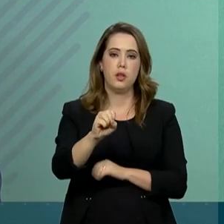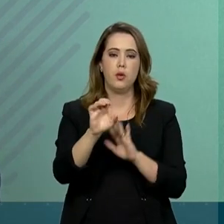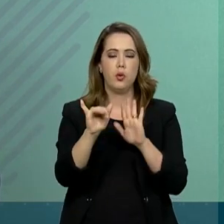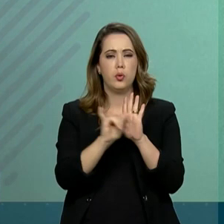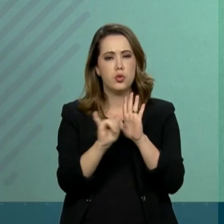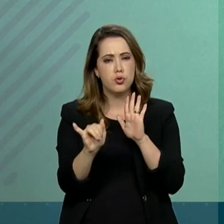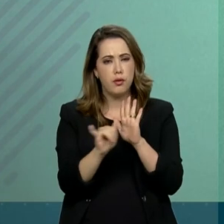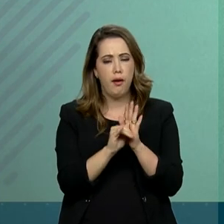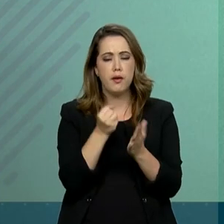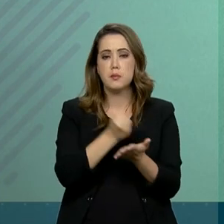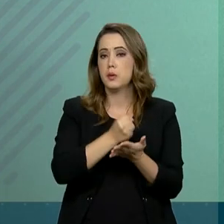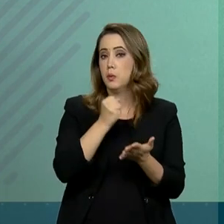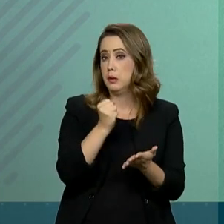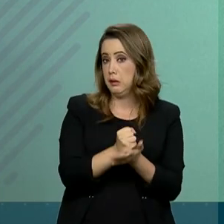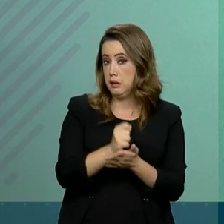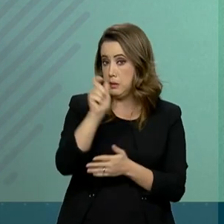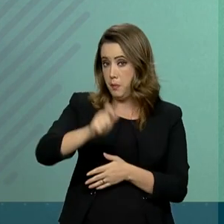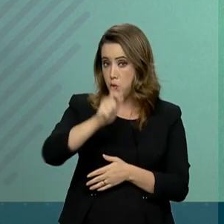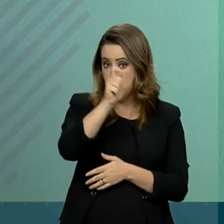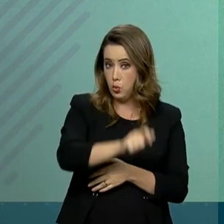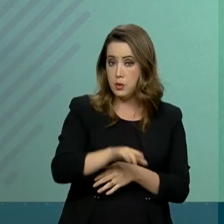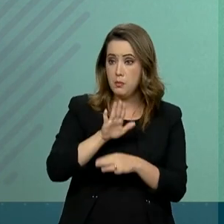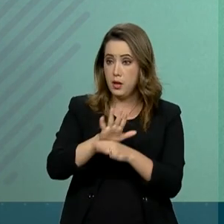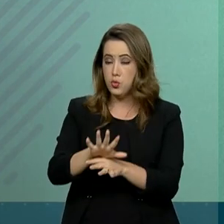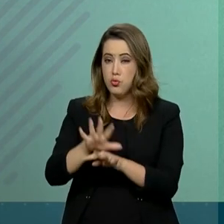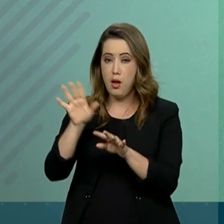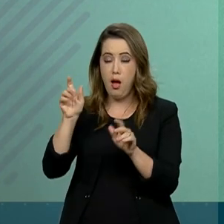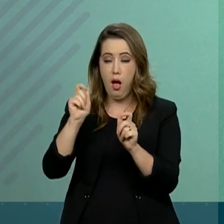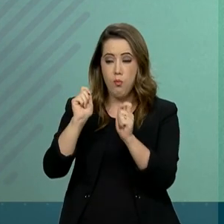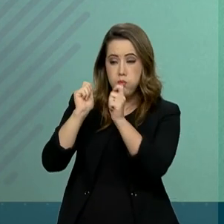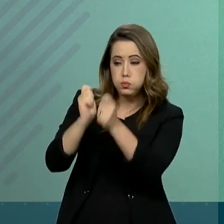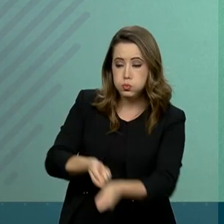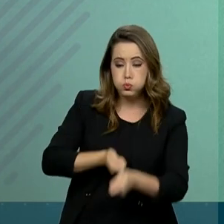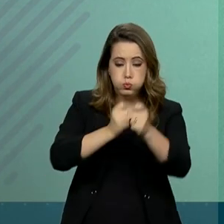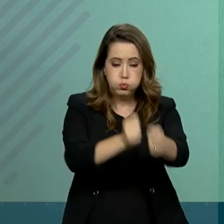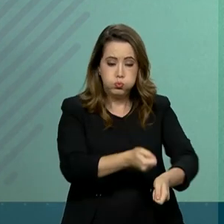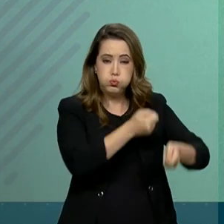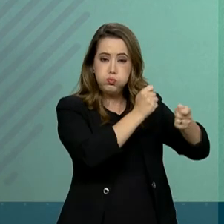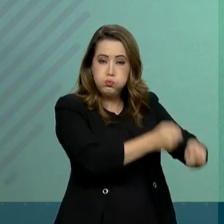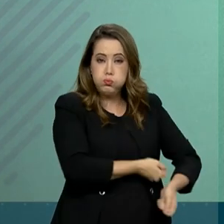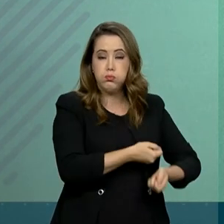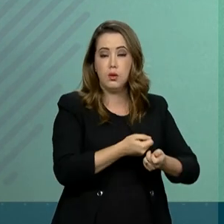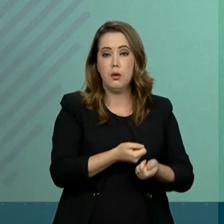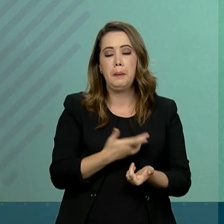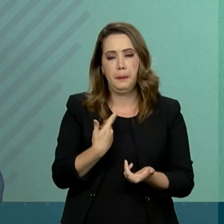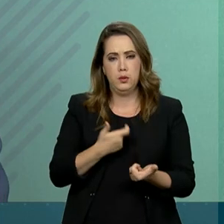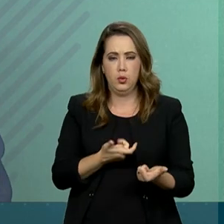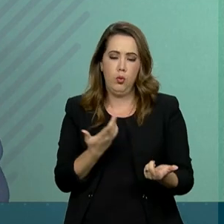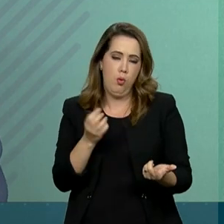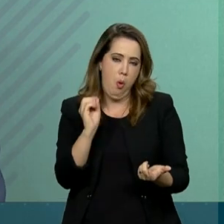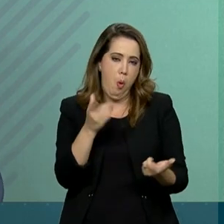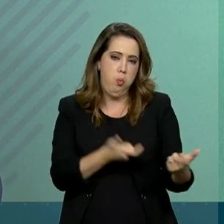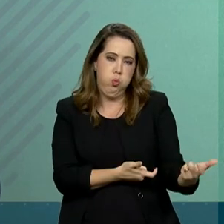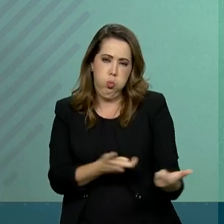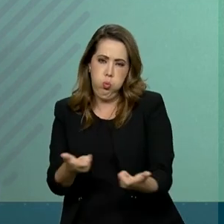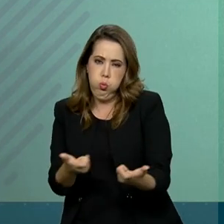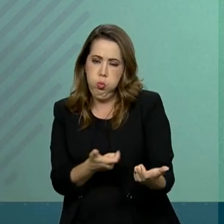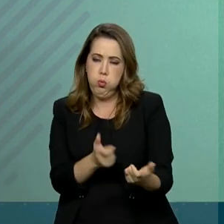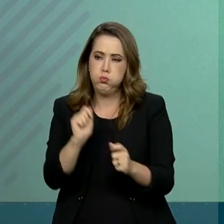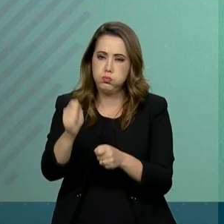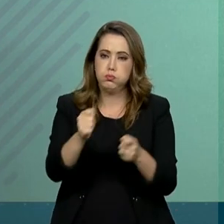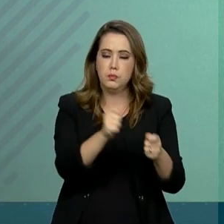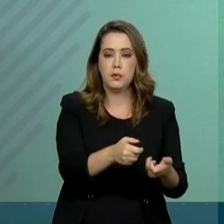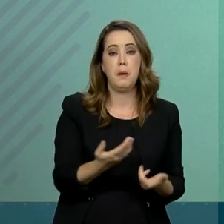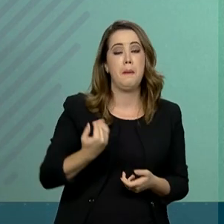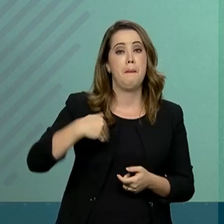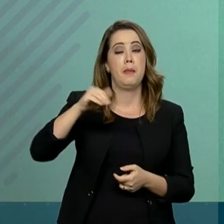brigadistas ao todo serão contratados quase mil e 200 brigadistas por períodos que